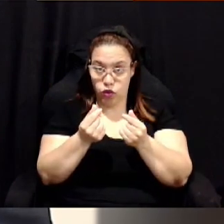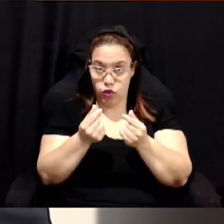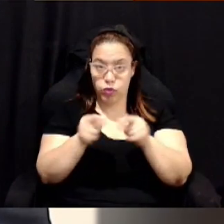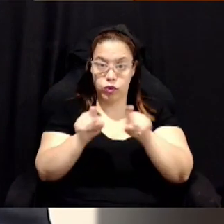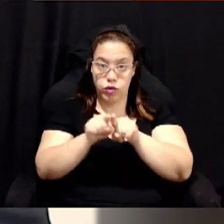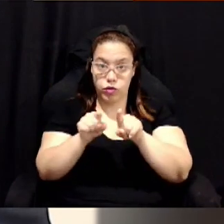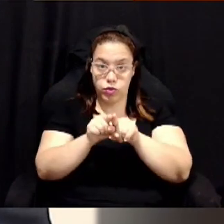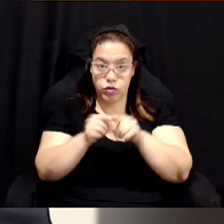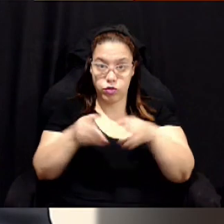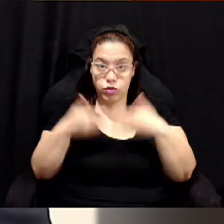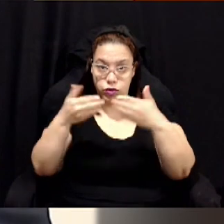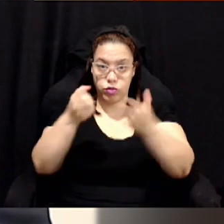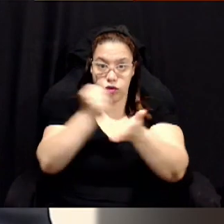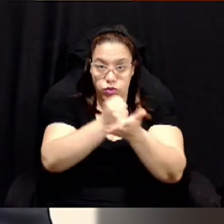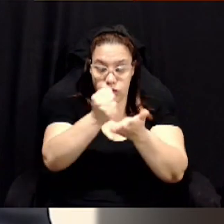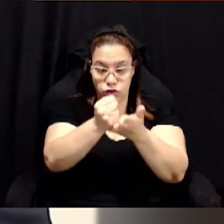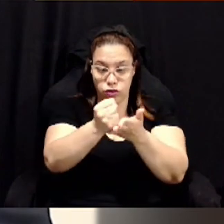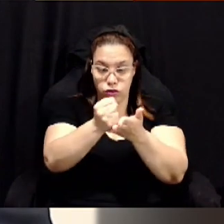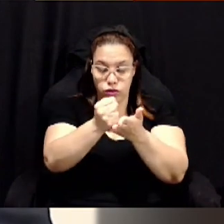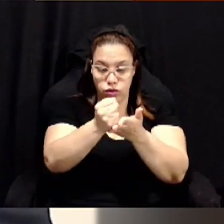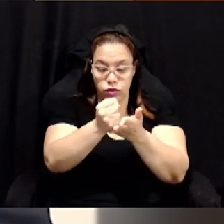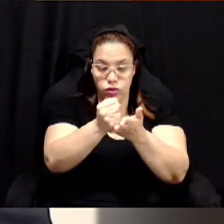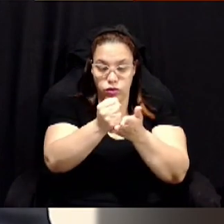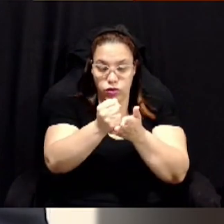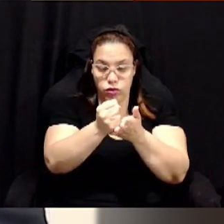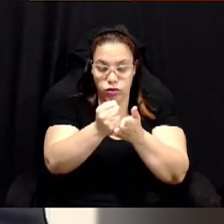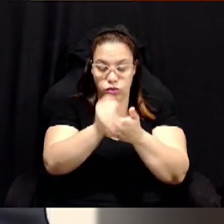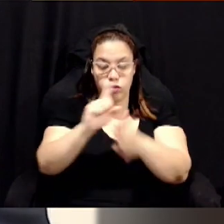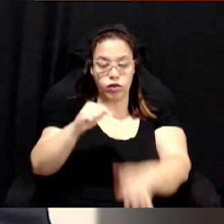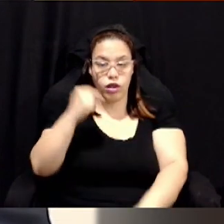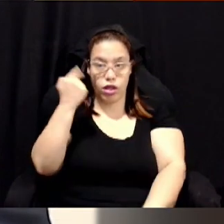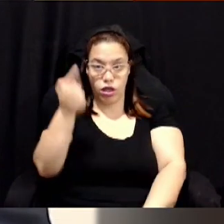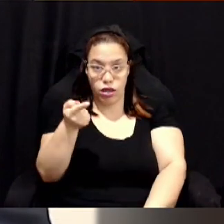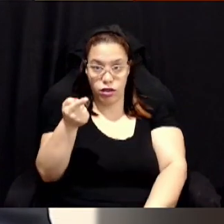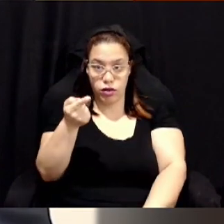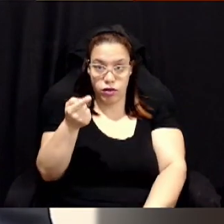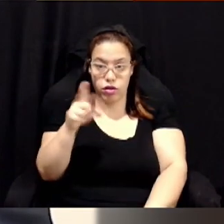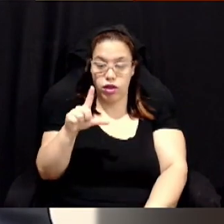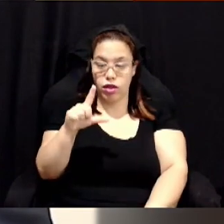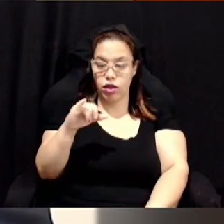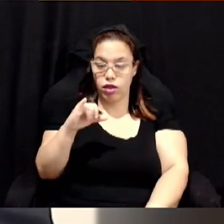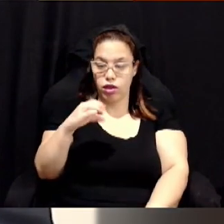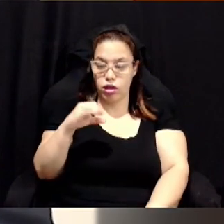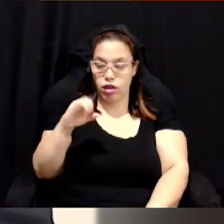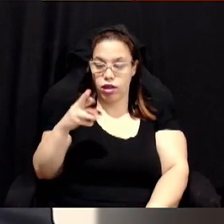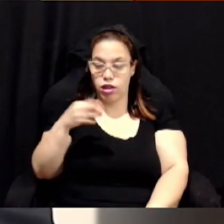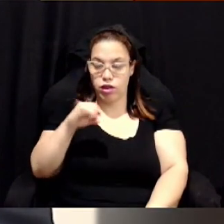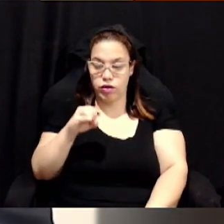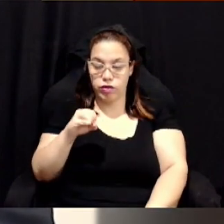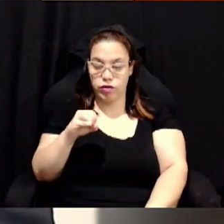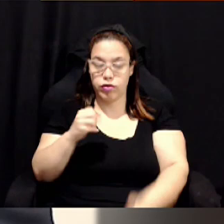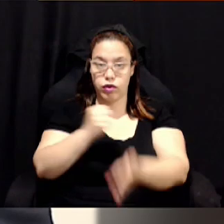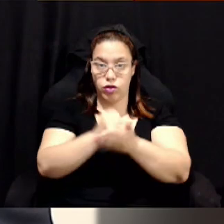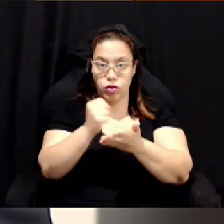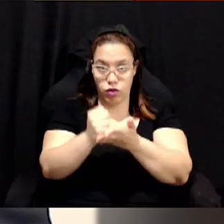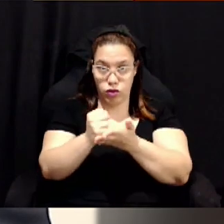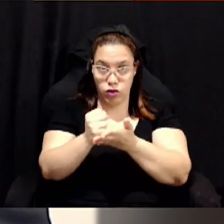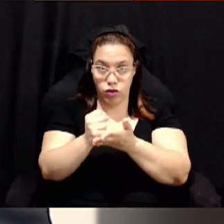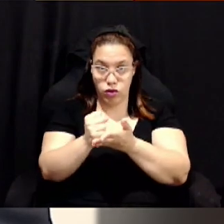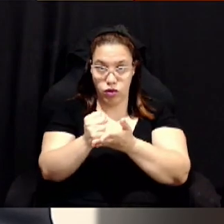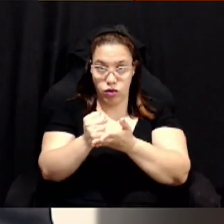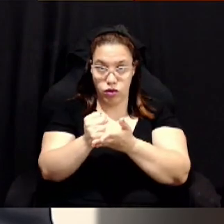a contratação, além da licitação, também uma outra forma de contratação que é um plano